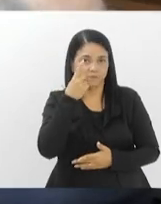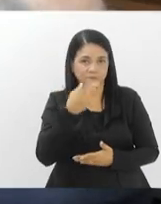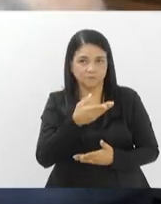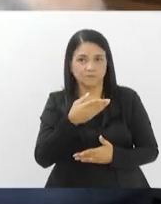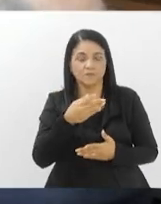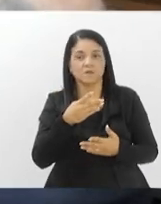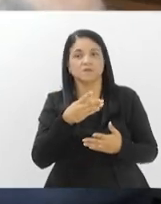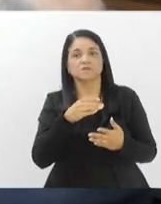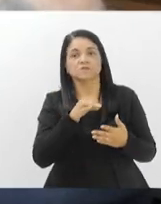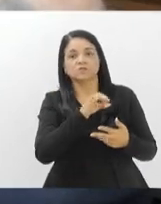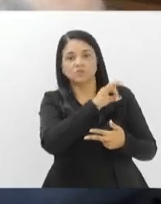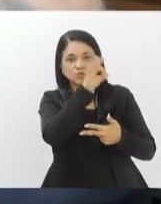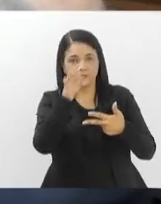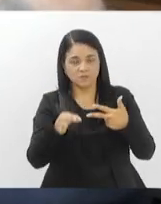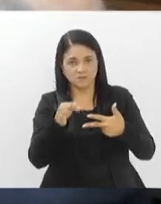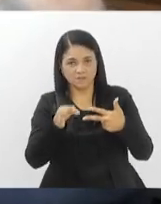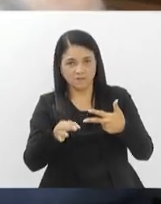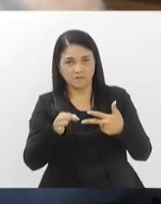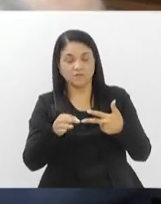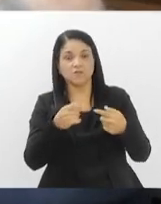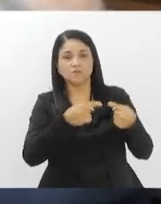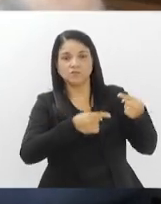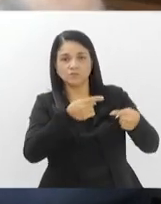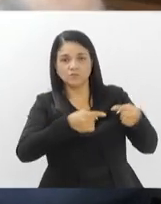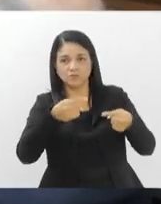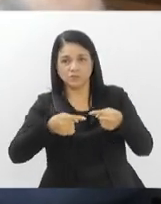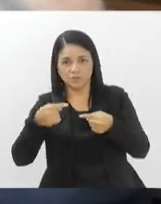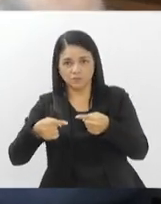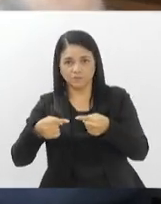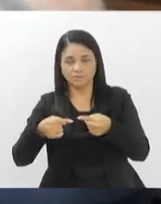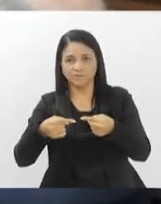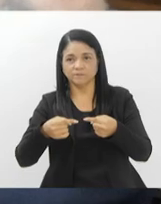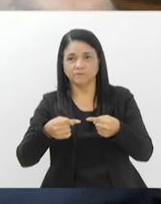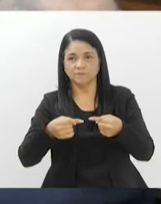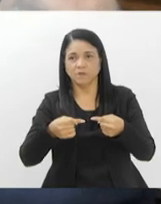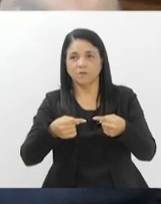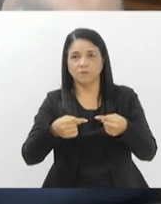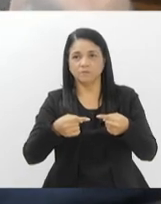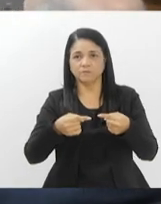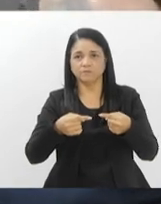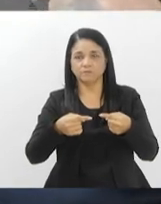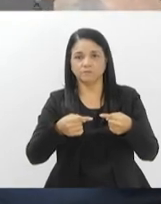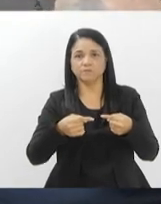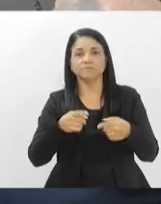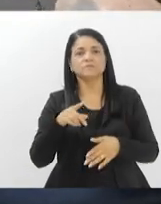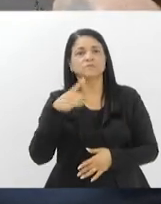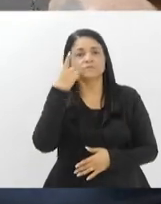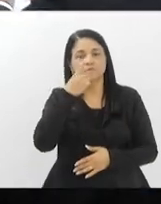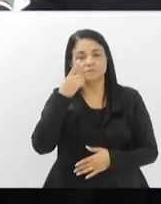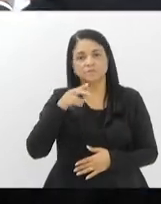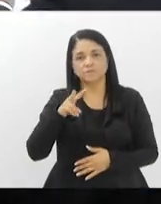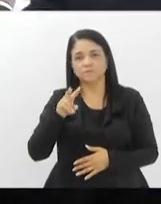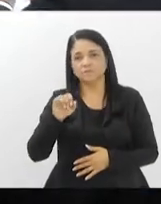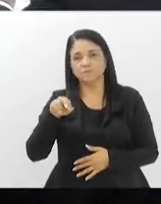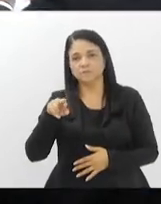Pela juridicidade. Em discussão. Não havendo presidente. Deputado Cozzolino. Está no 11 ou no 12?